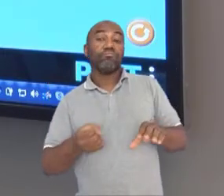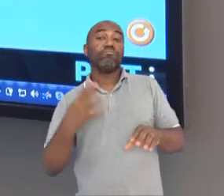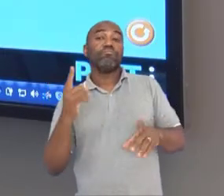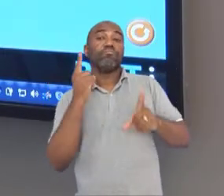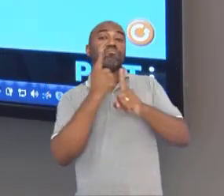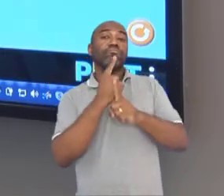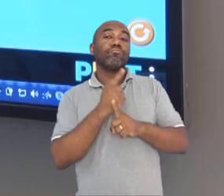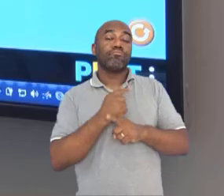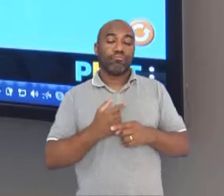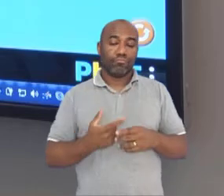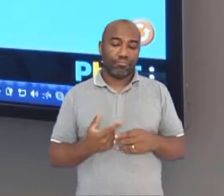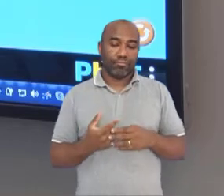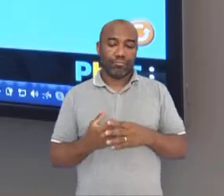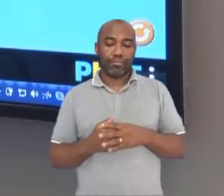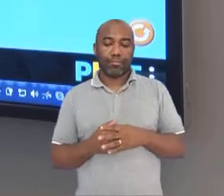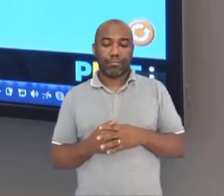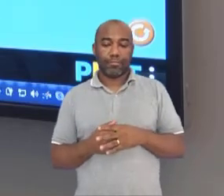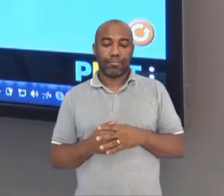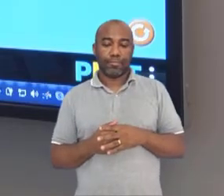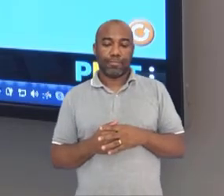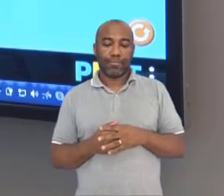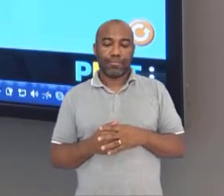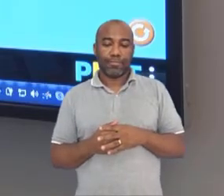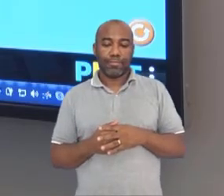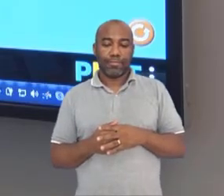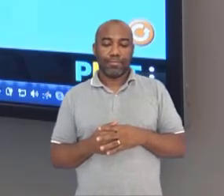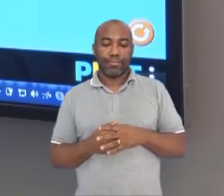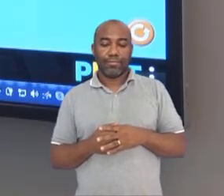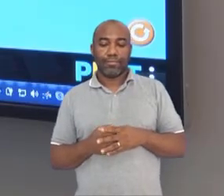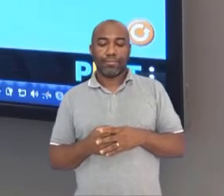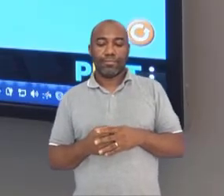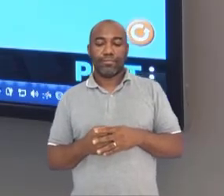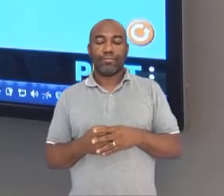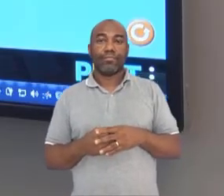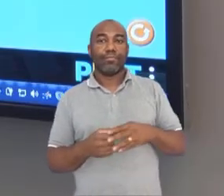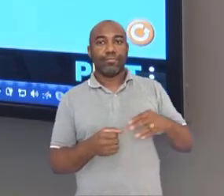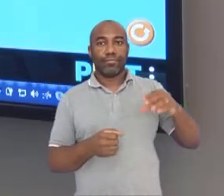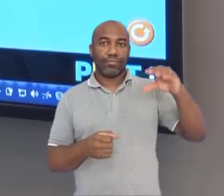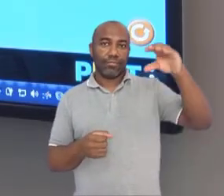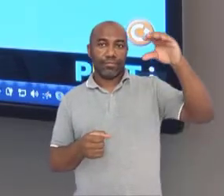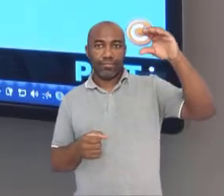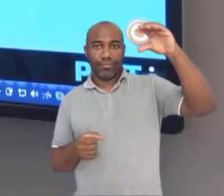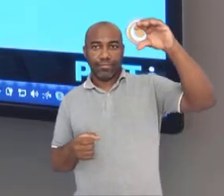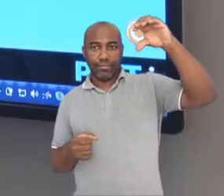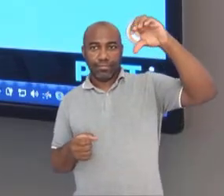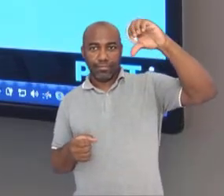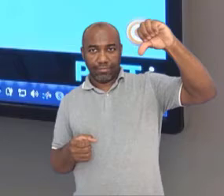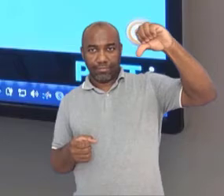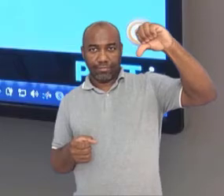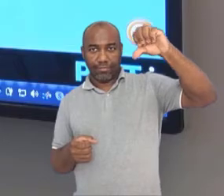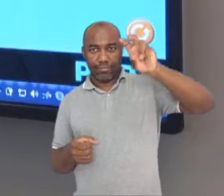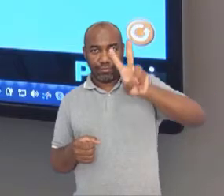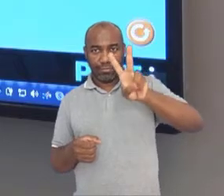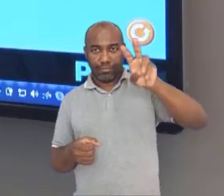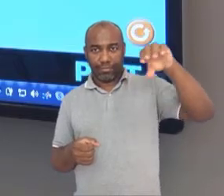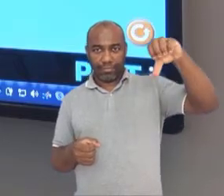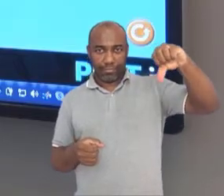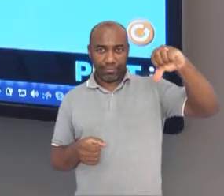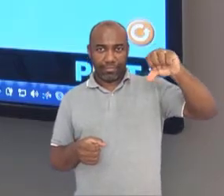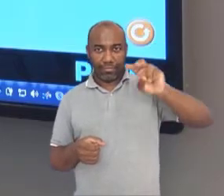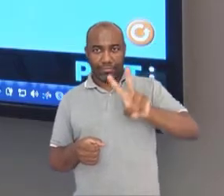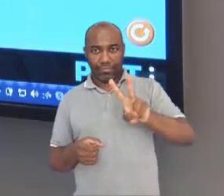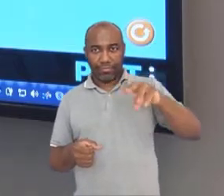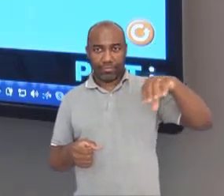claro, né, corrigindo aqui, tem 9 volts, 9 volts e 9 volts. Como é uma associação em